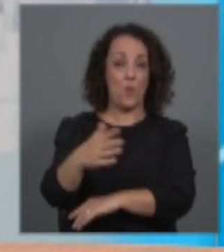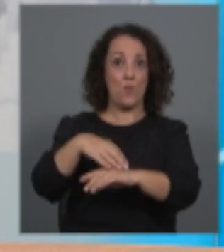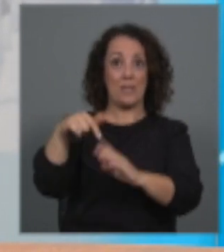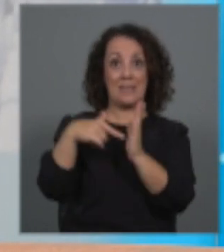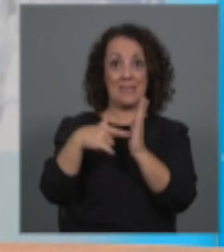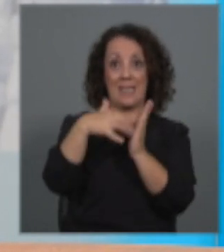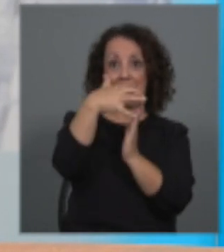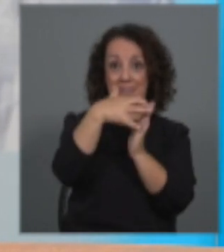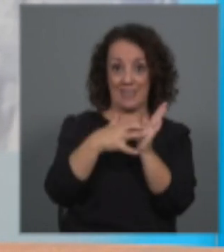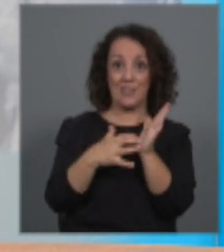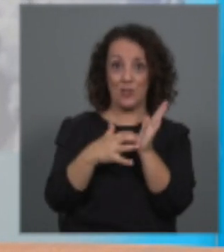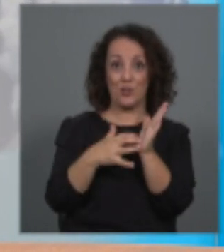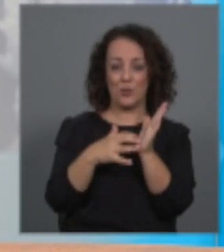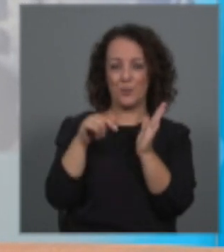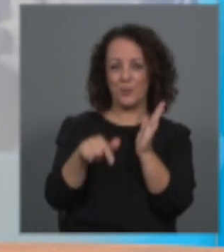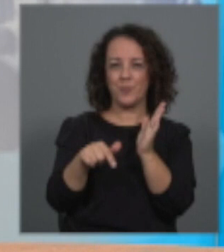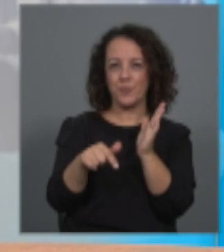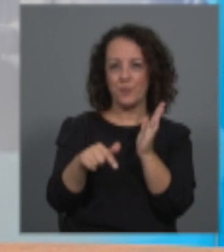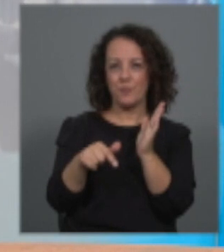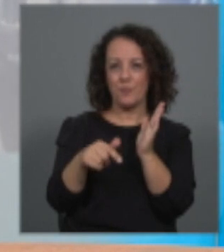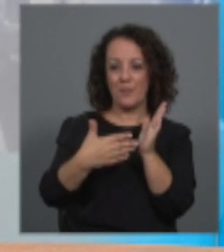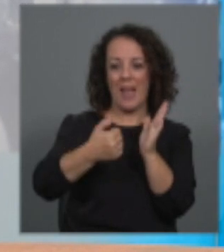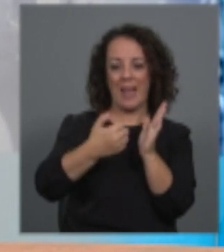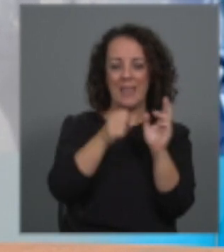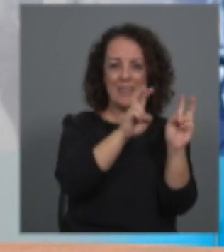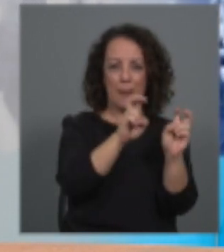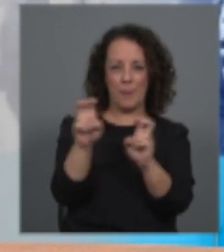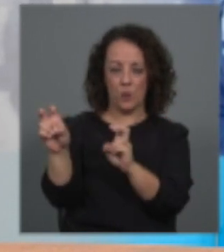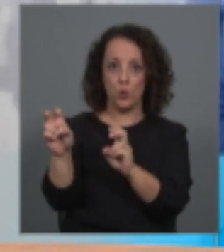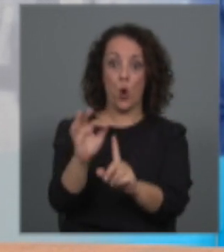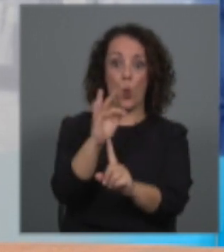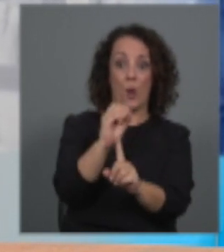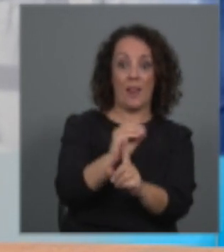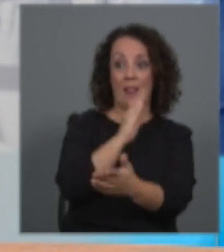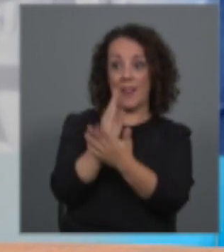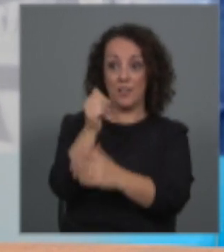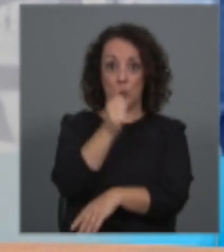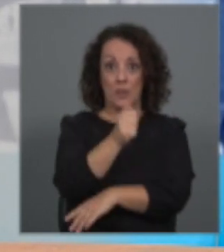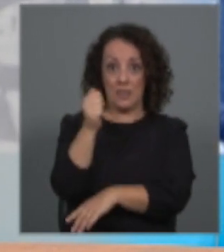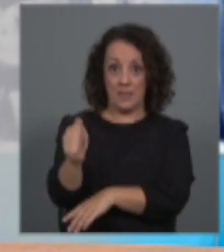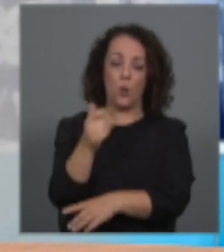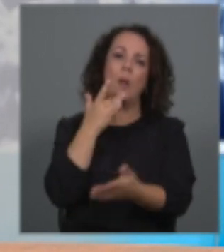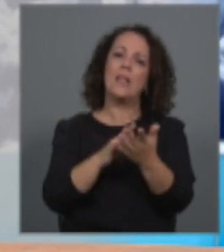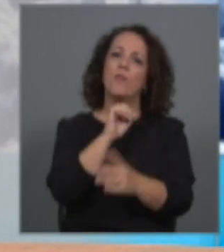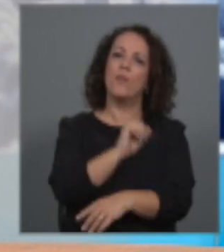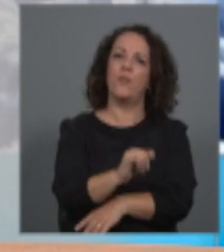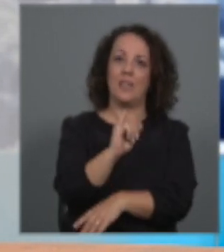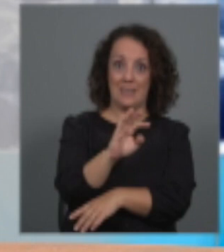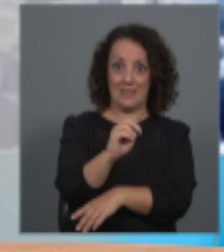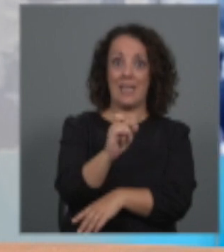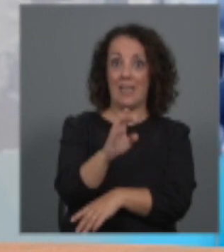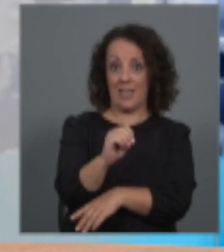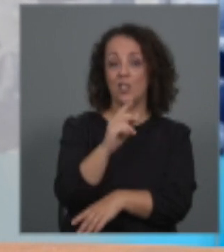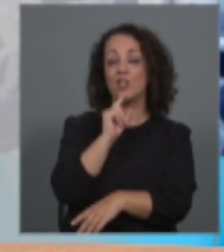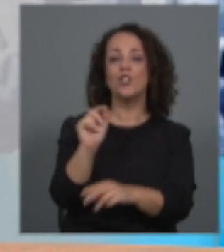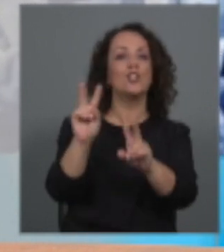texto destes 15 capítulos, 40 até 55, do livro de Isaías, são chamados